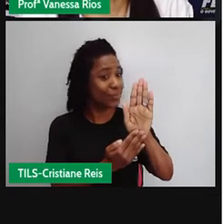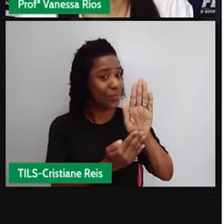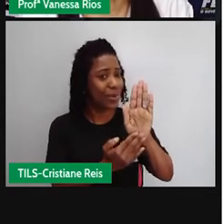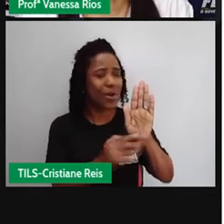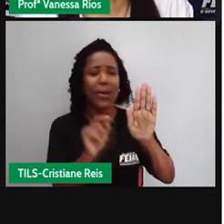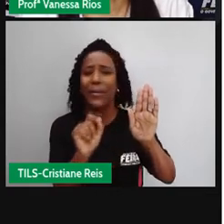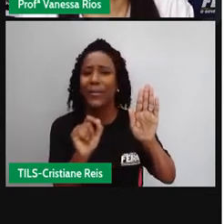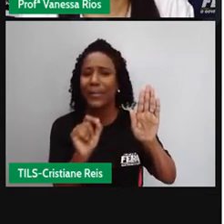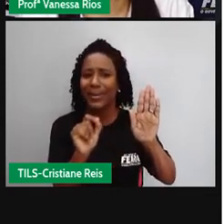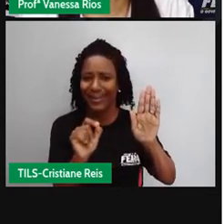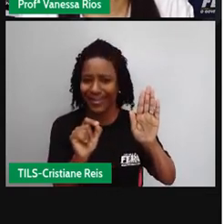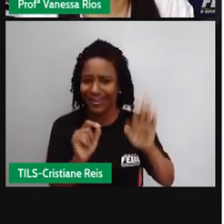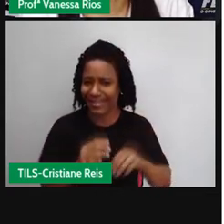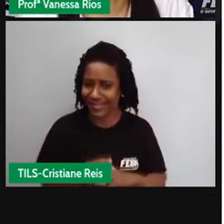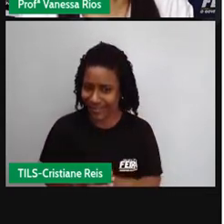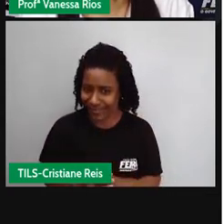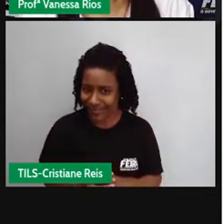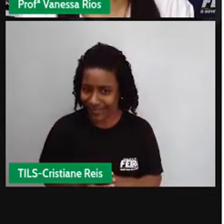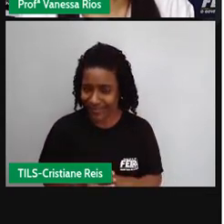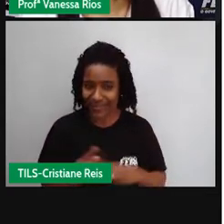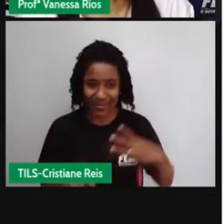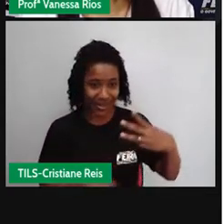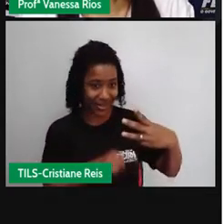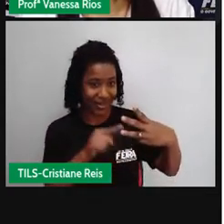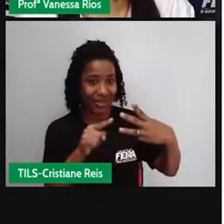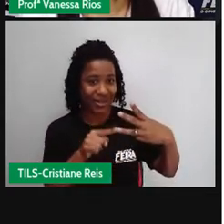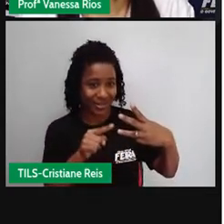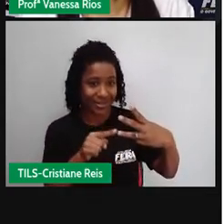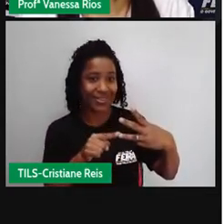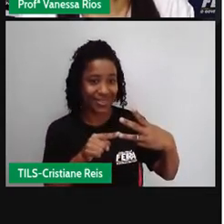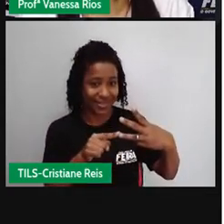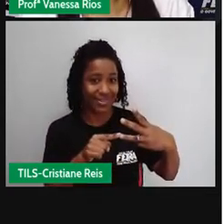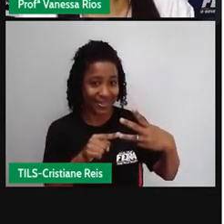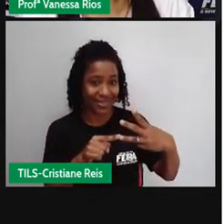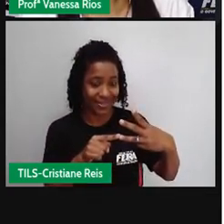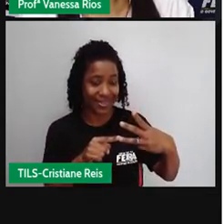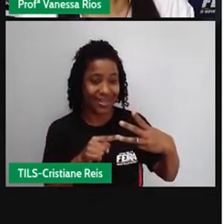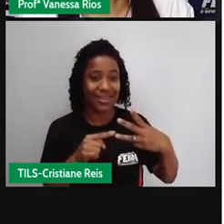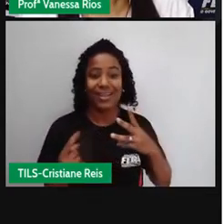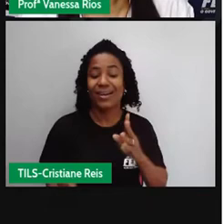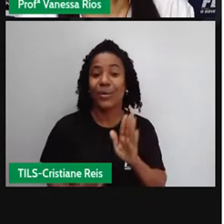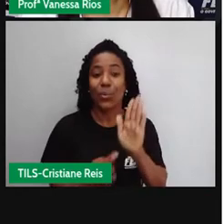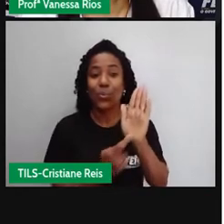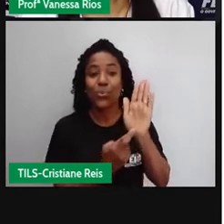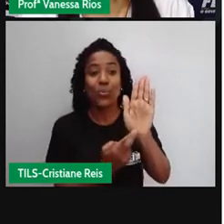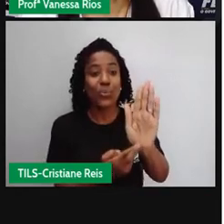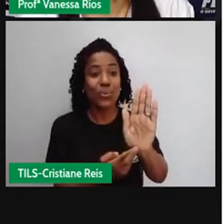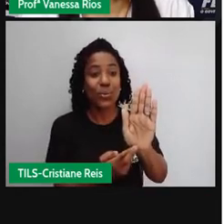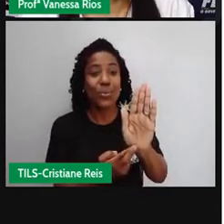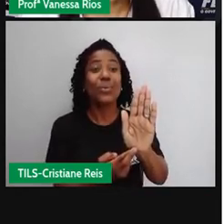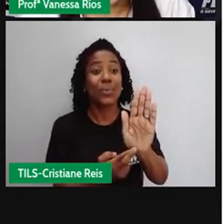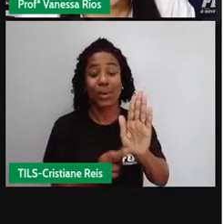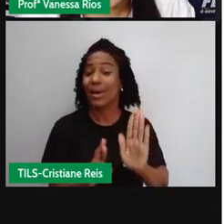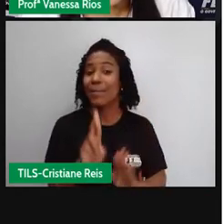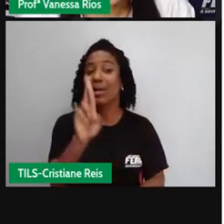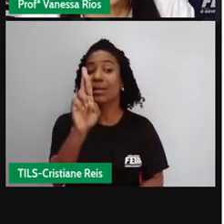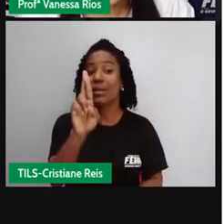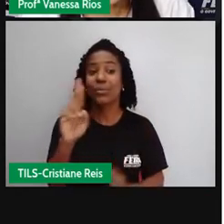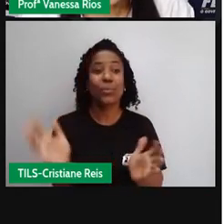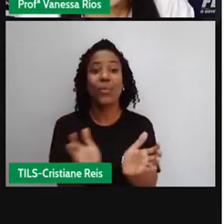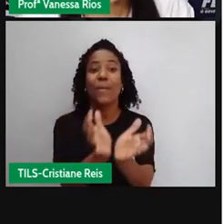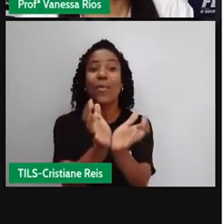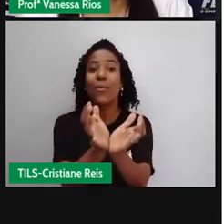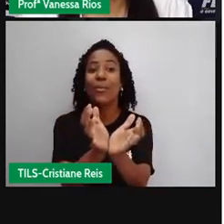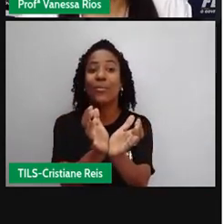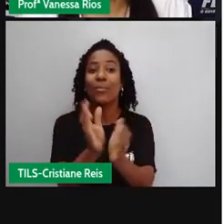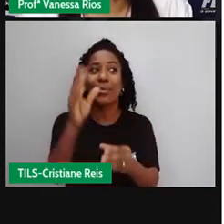Olha, a Pró colocou outro questionamento. Quem são os representantes do povo eleitos pelo voto?